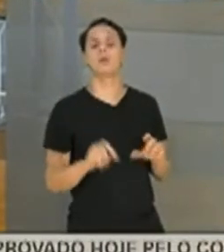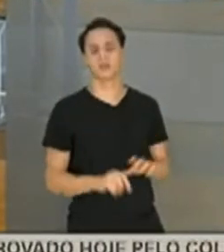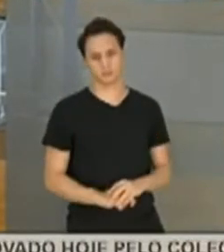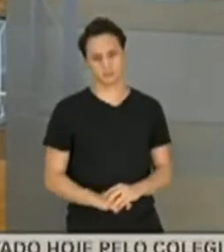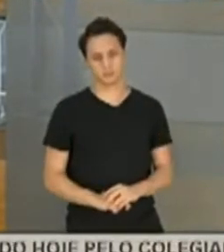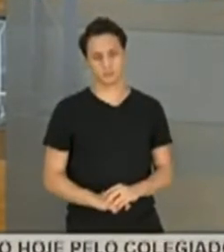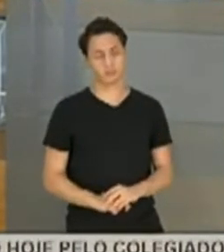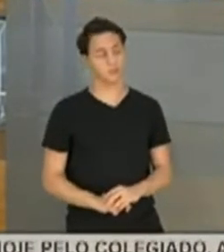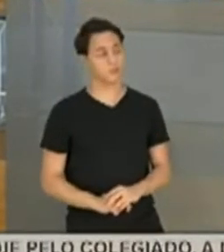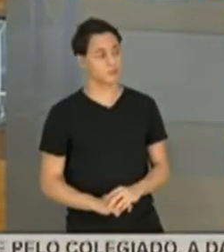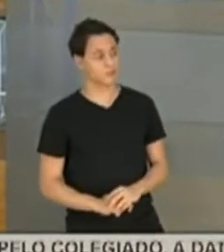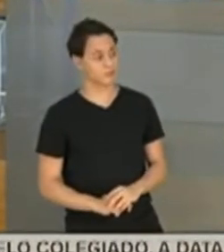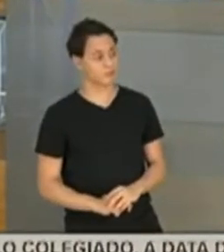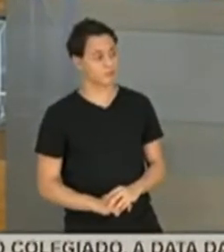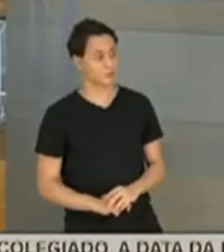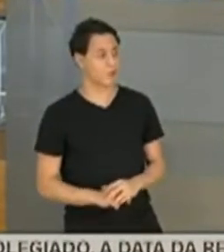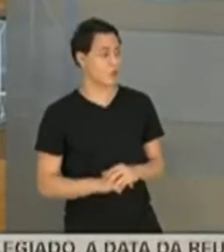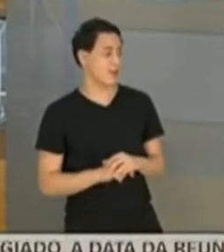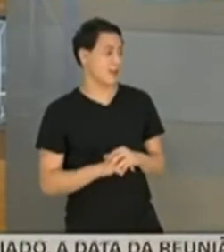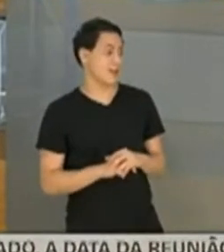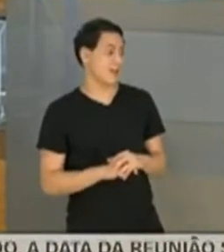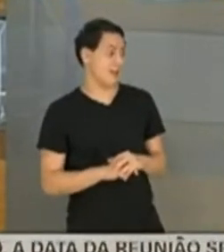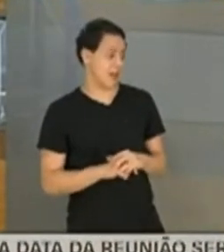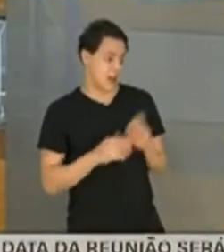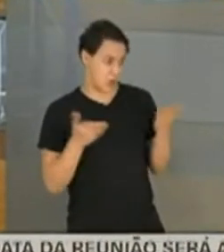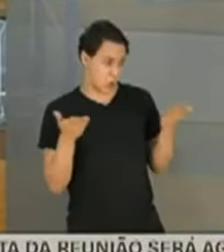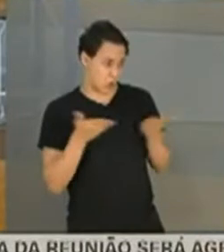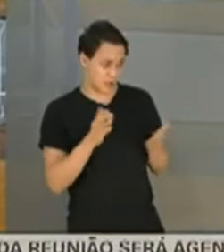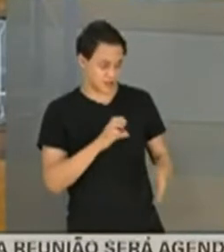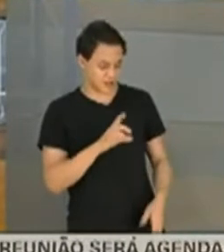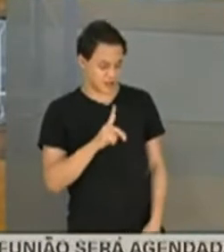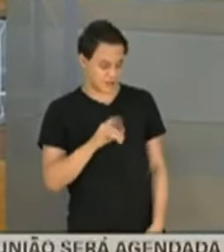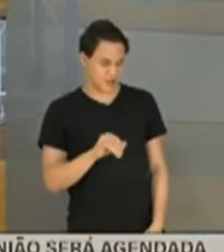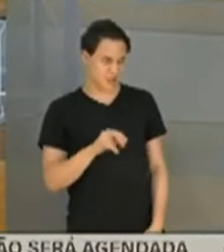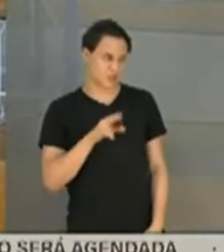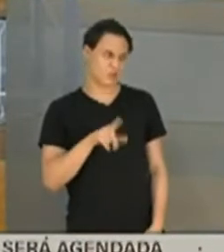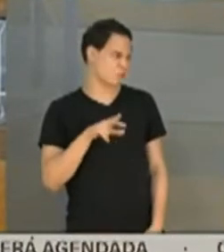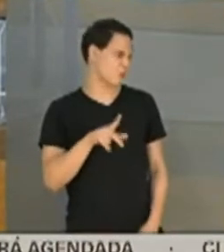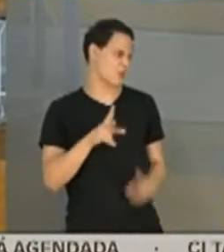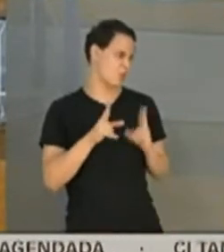não se faz mais CPI como antigamente.